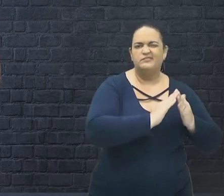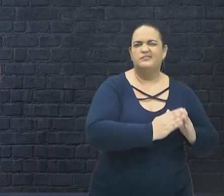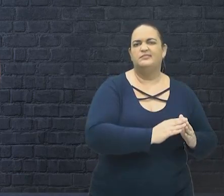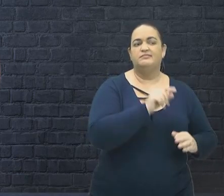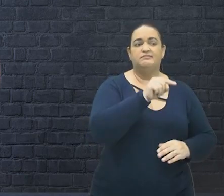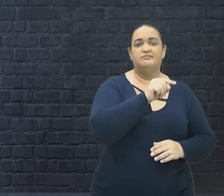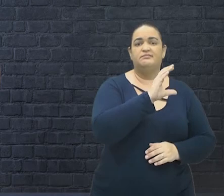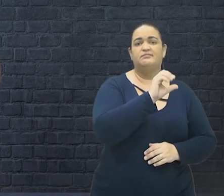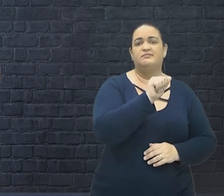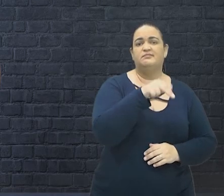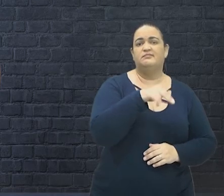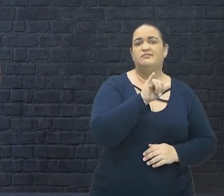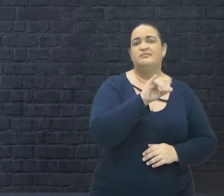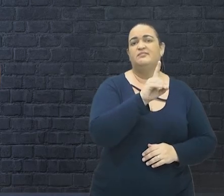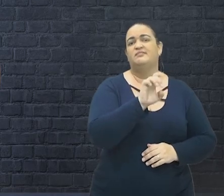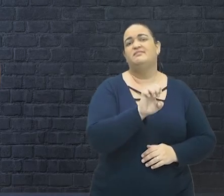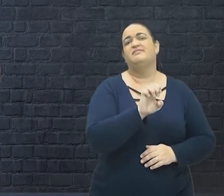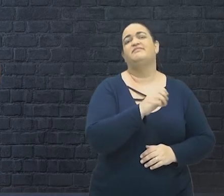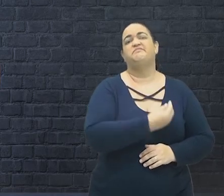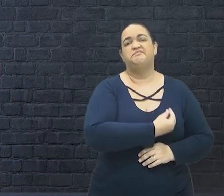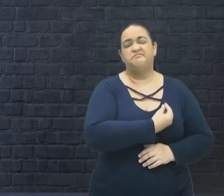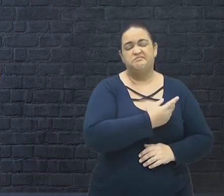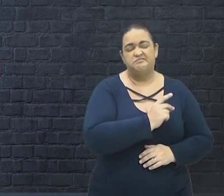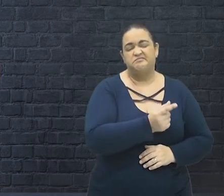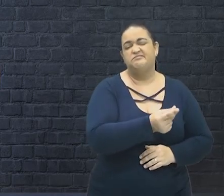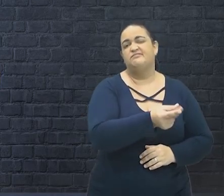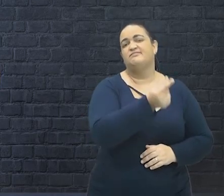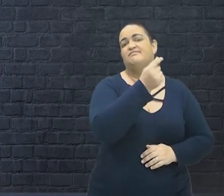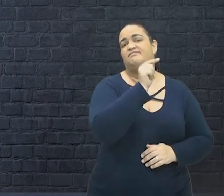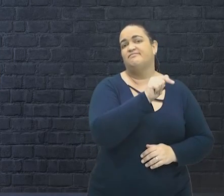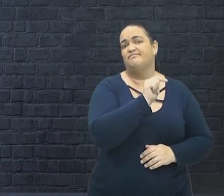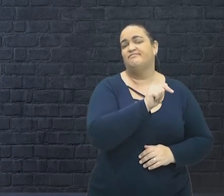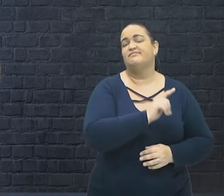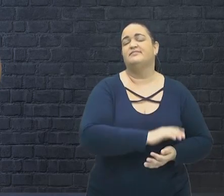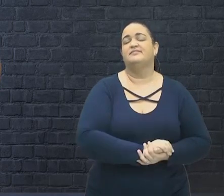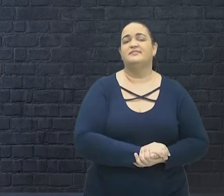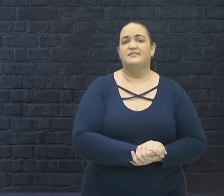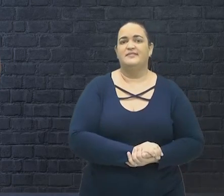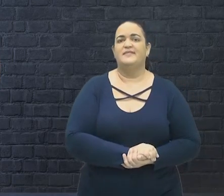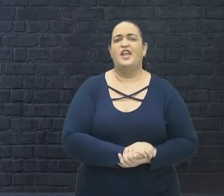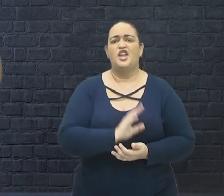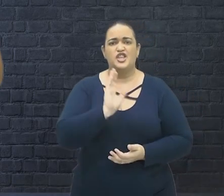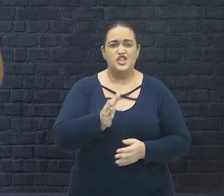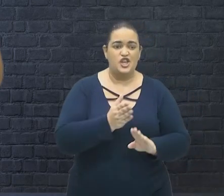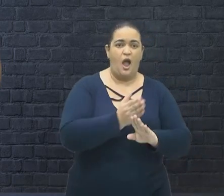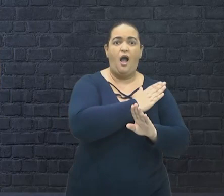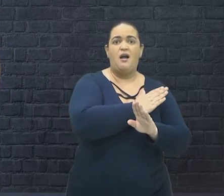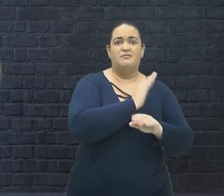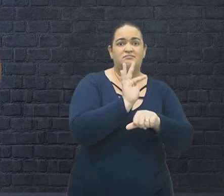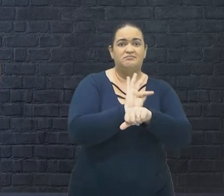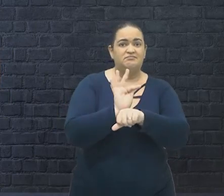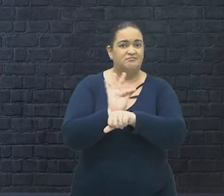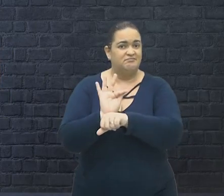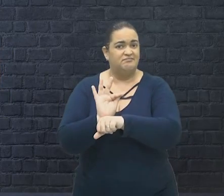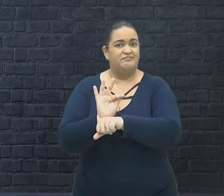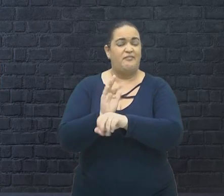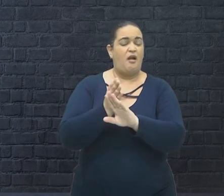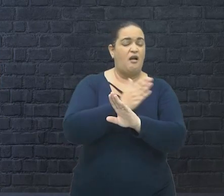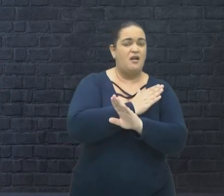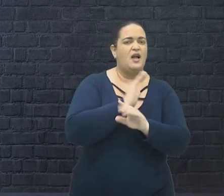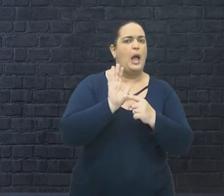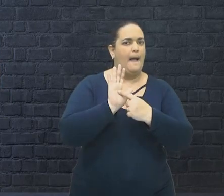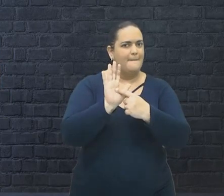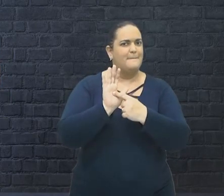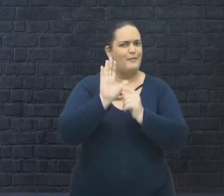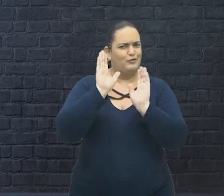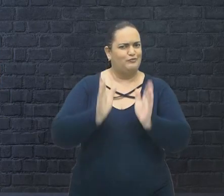na favela do Canindé, em São Paulo. A gente já fez, né, algumas referências em outras